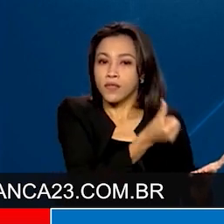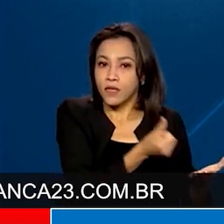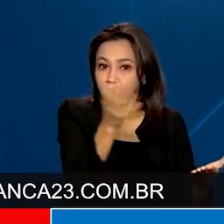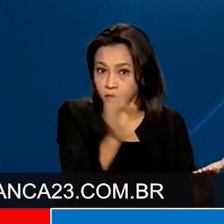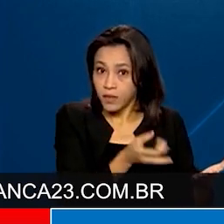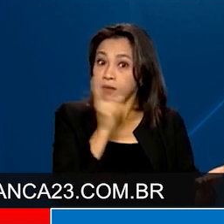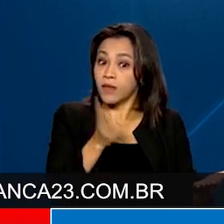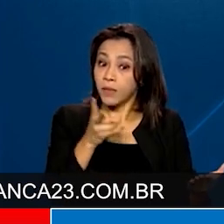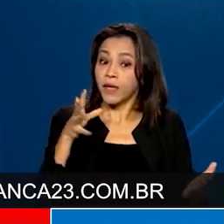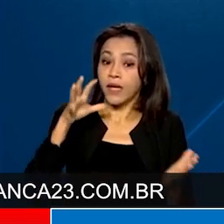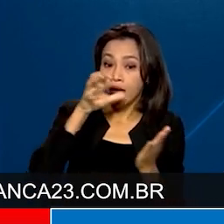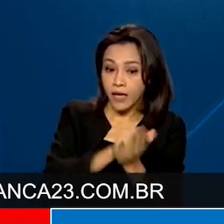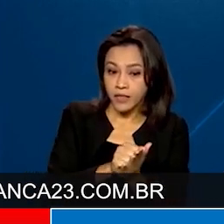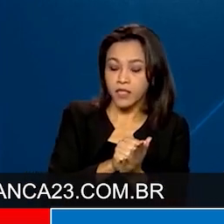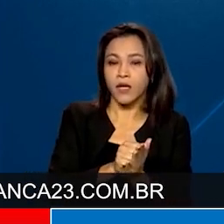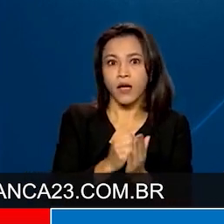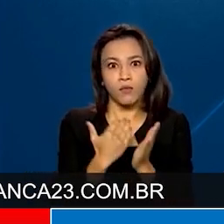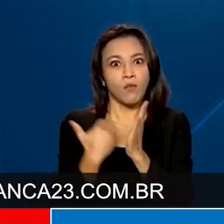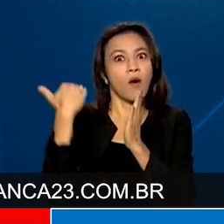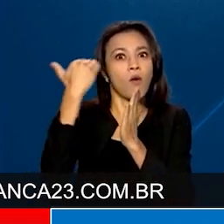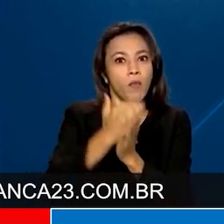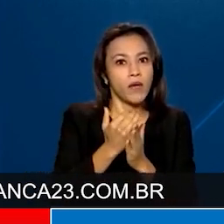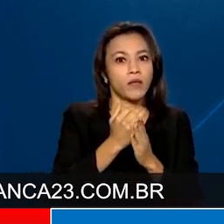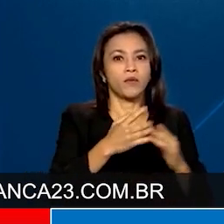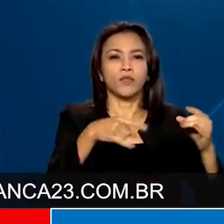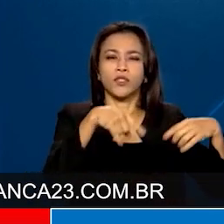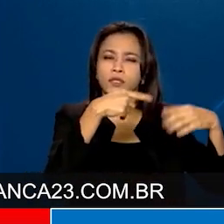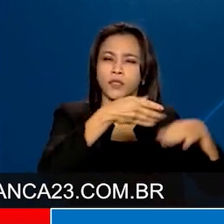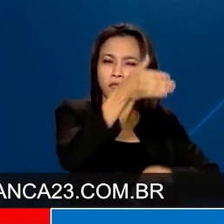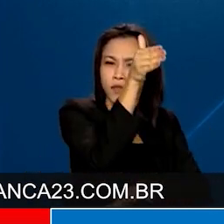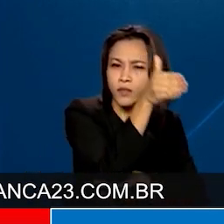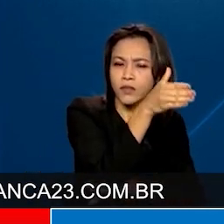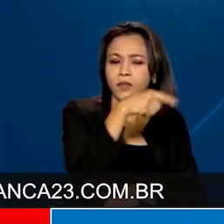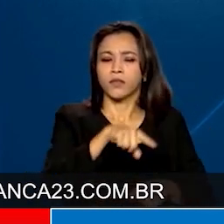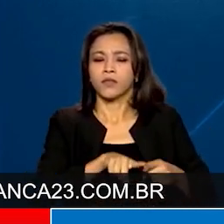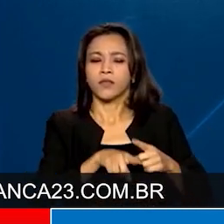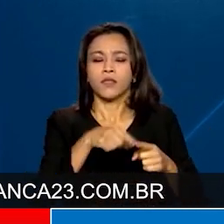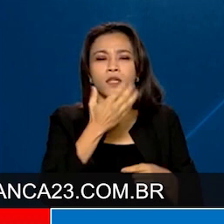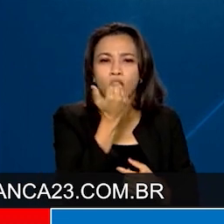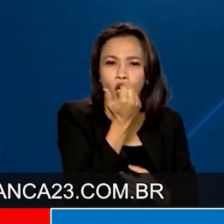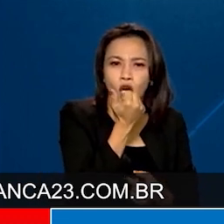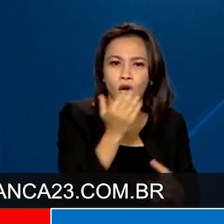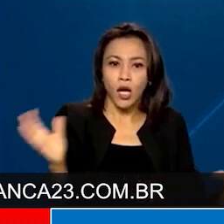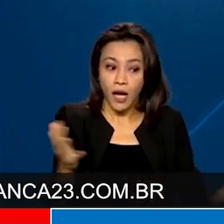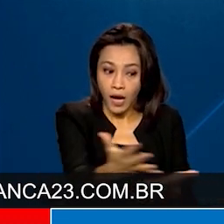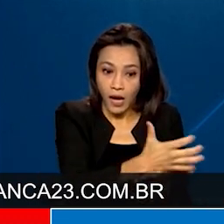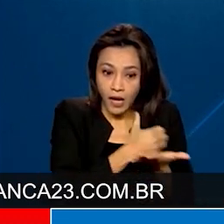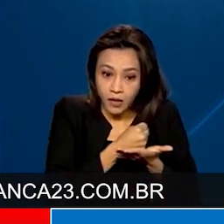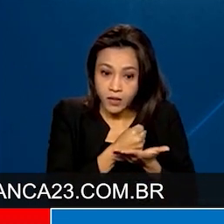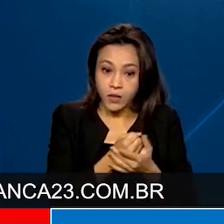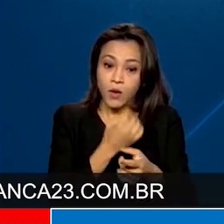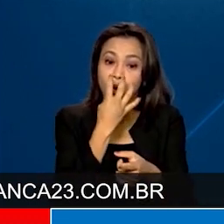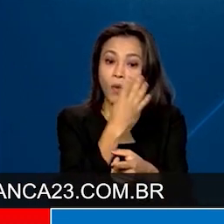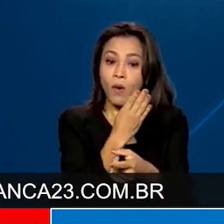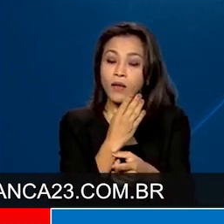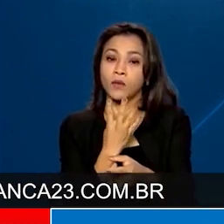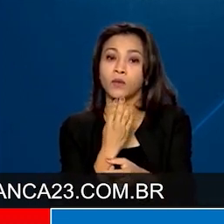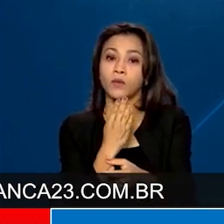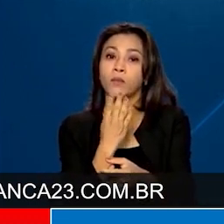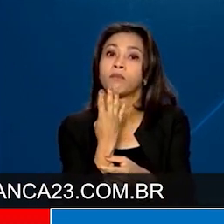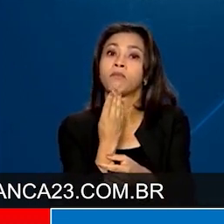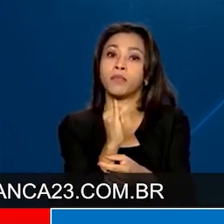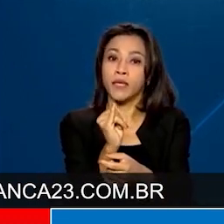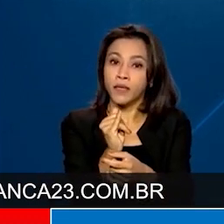também foi registrado aumento do setor de alojamento e alimentação com arrecadação de 4 milhões e seiscentos